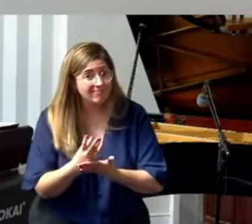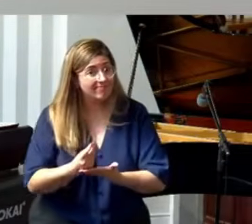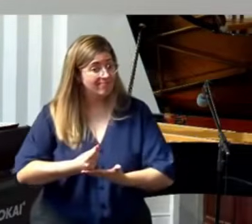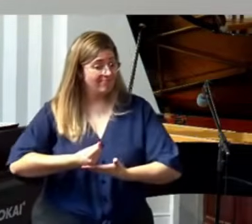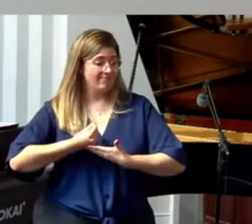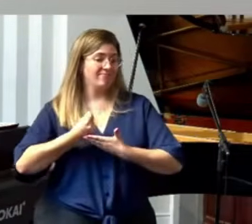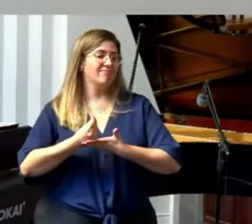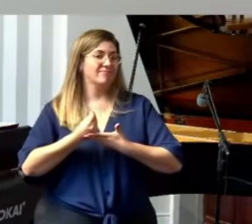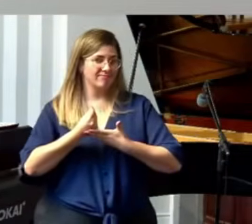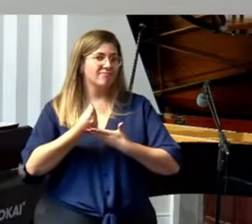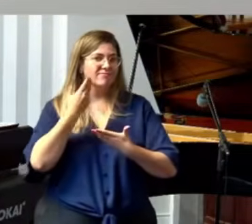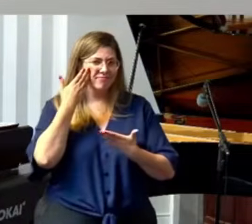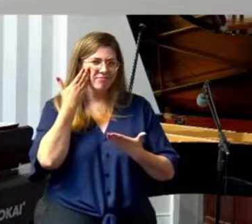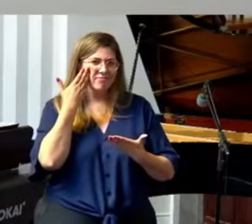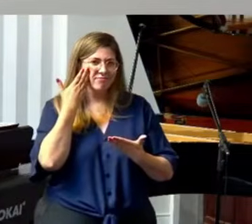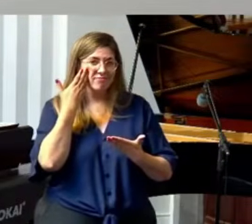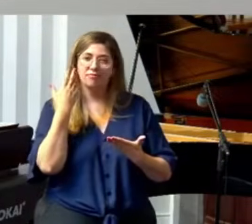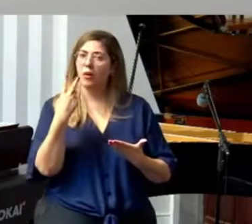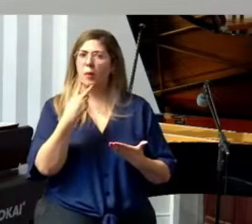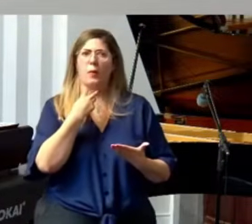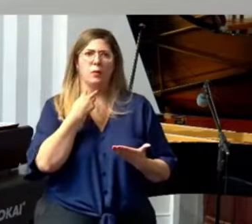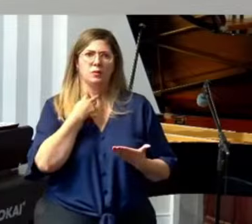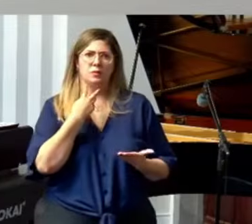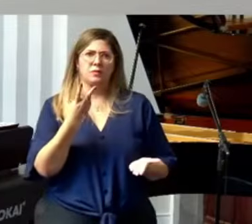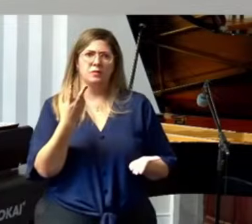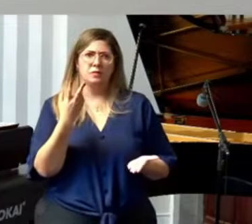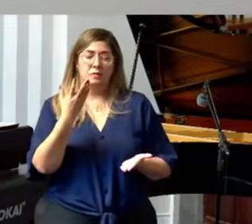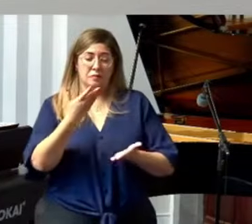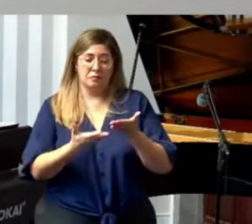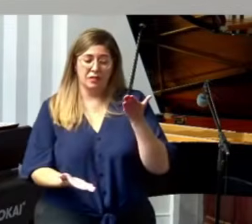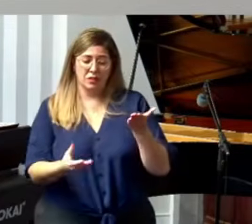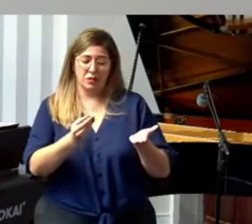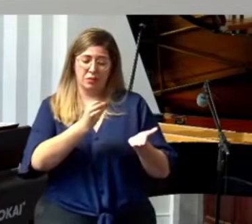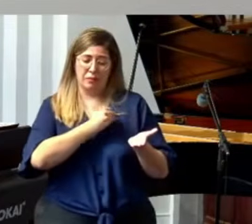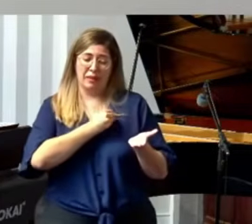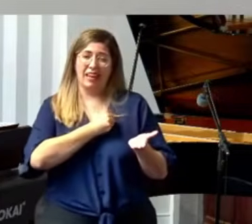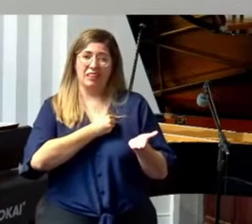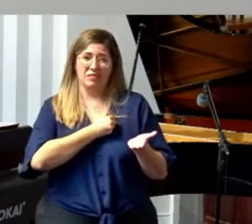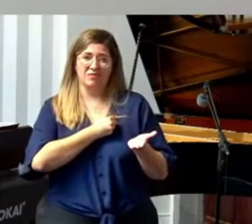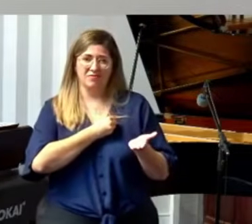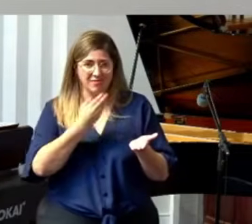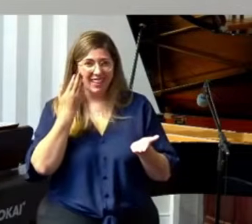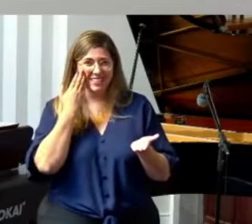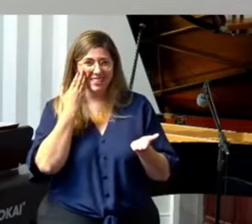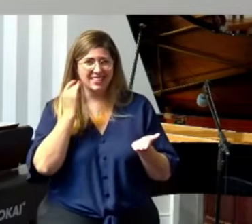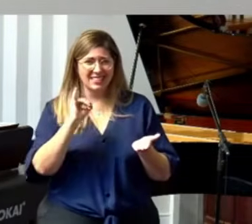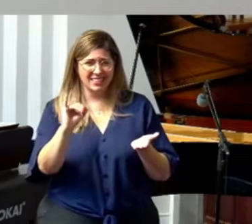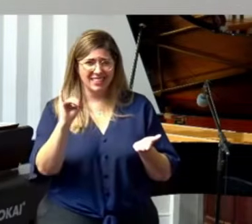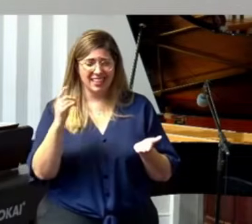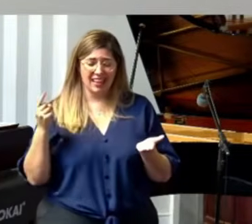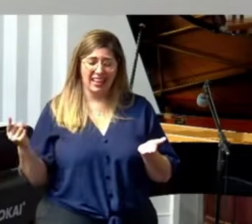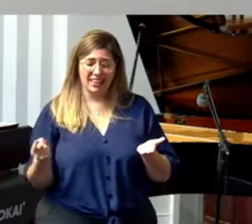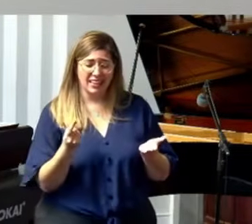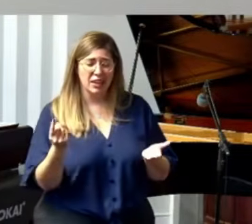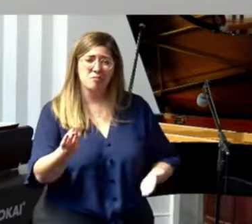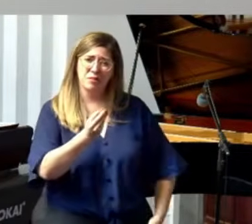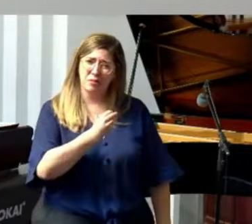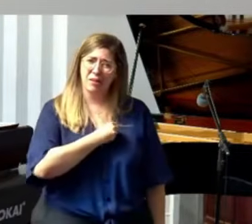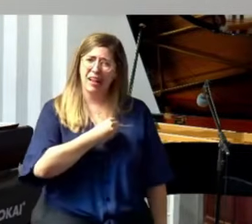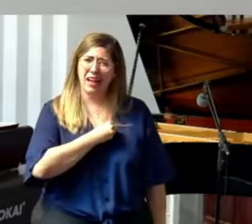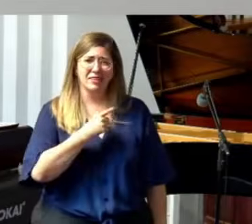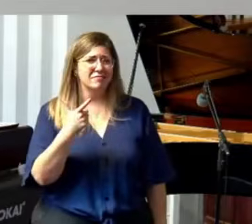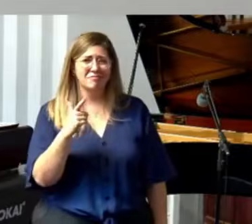condição caída. E o Senhor sabe cada uma das consequências que é viver para sempre numa condição